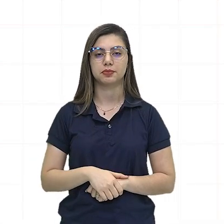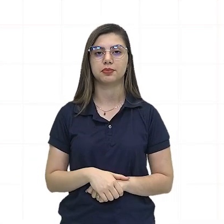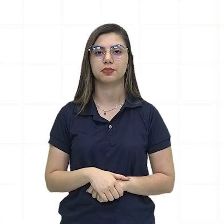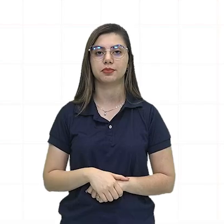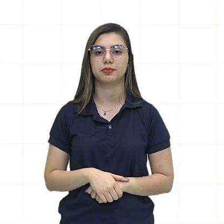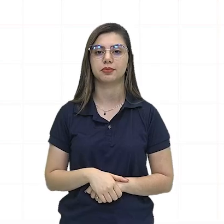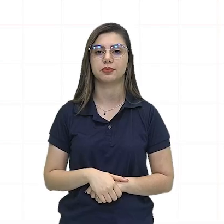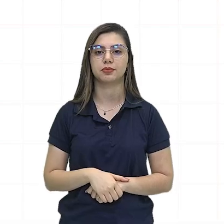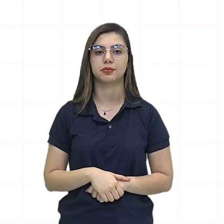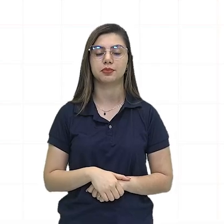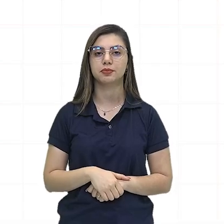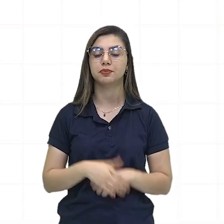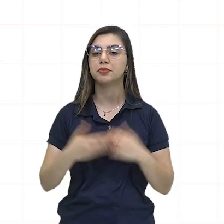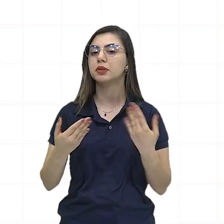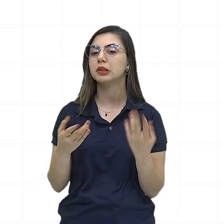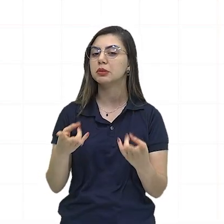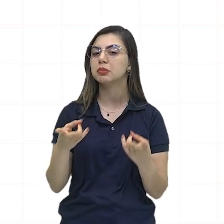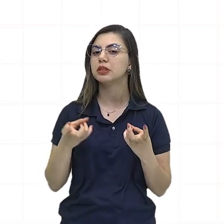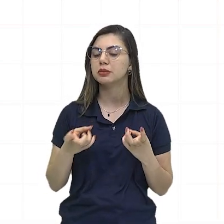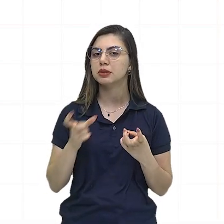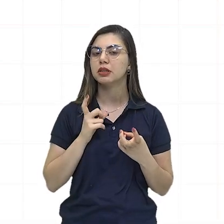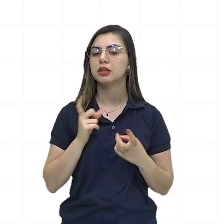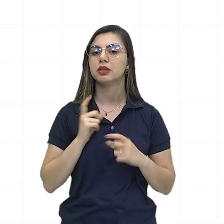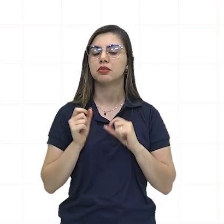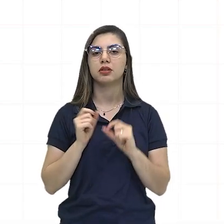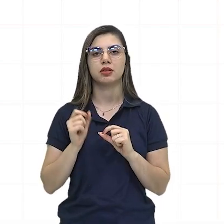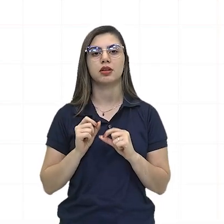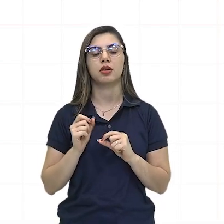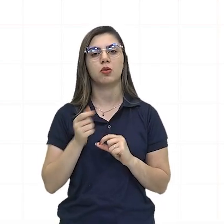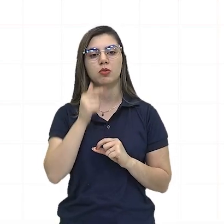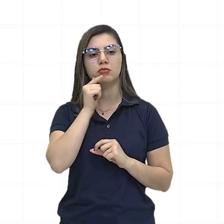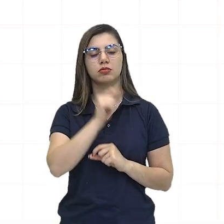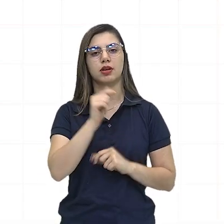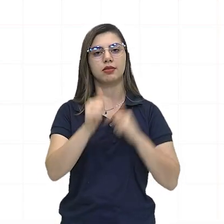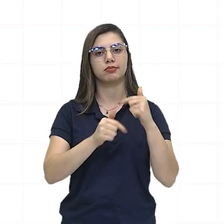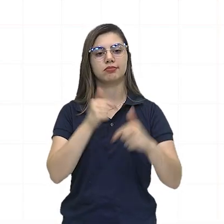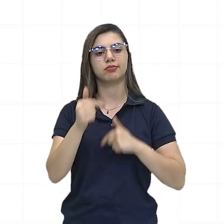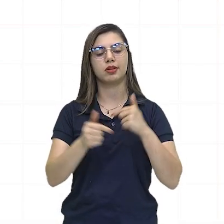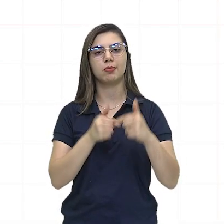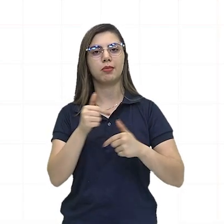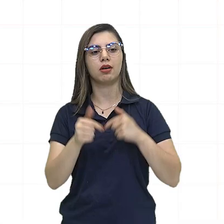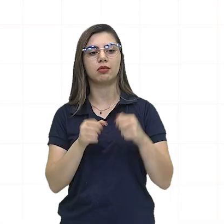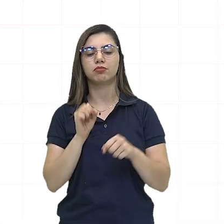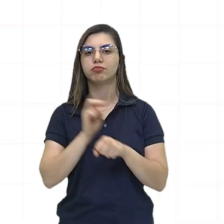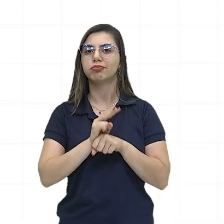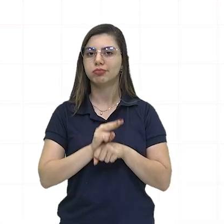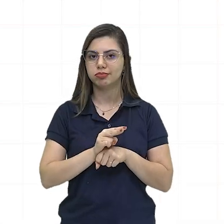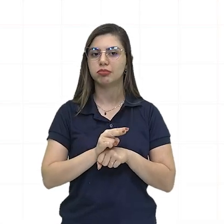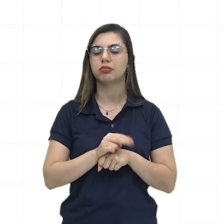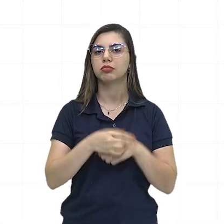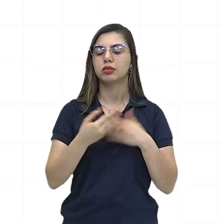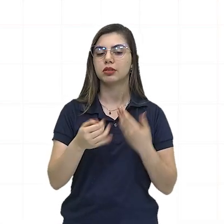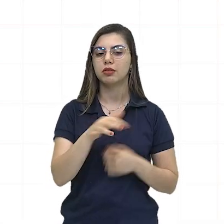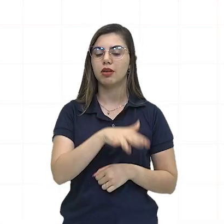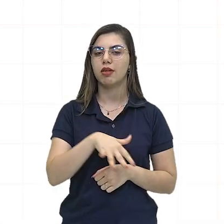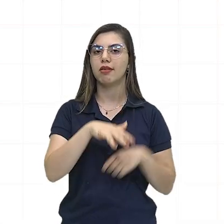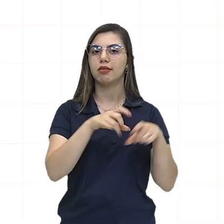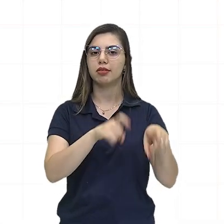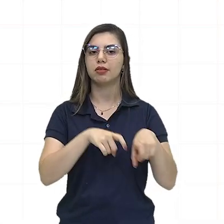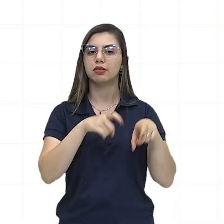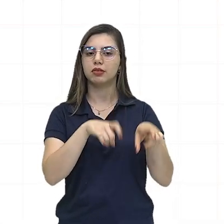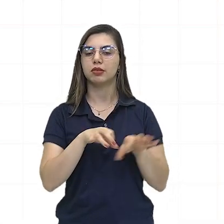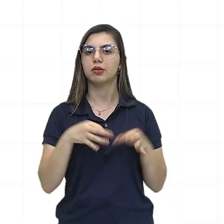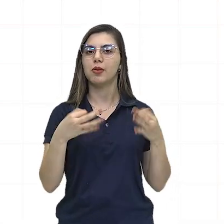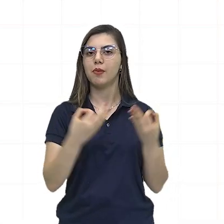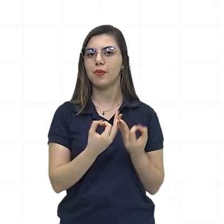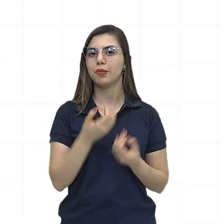Então, observe aí a grande participação, a geração de empregos, né, que a agricultura familiar,